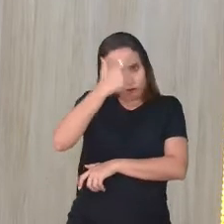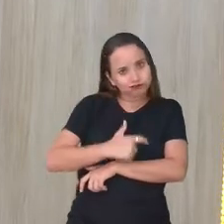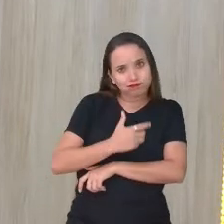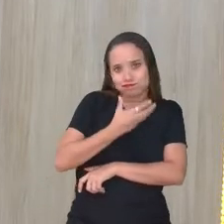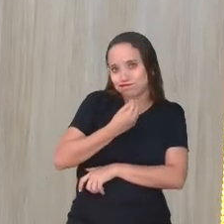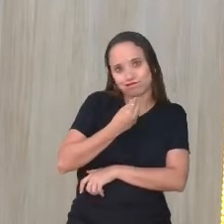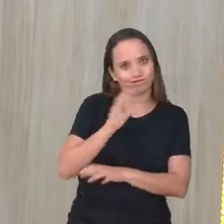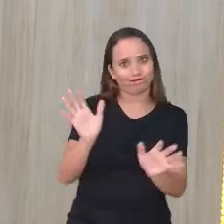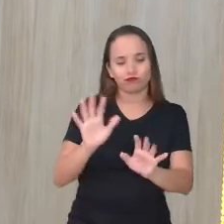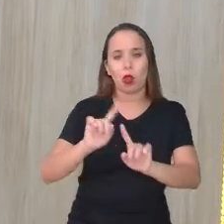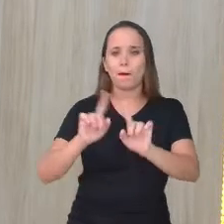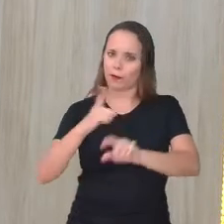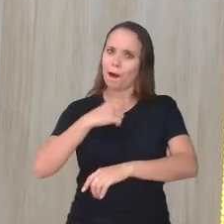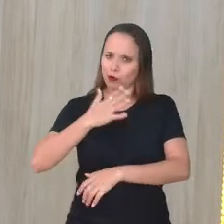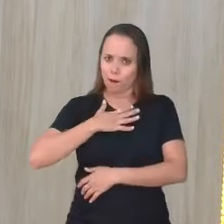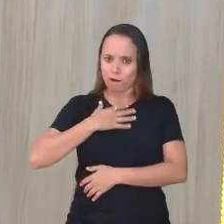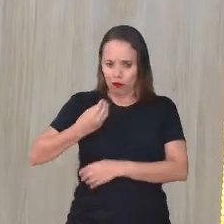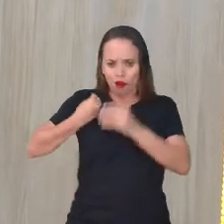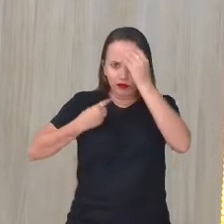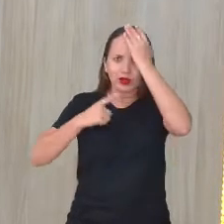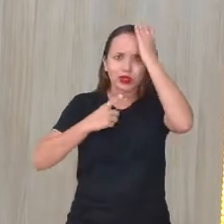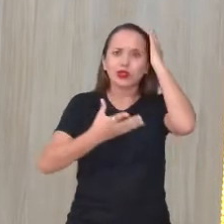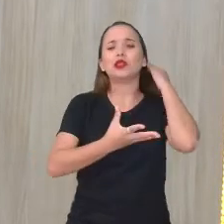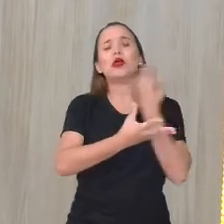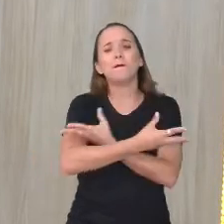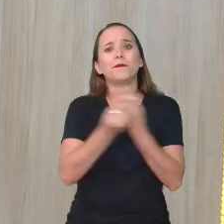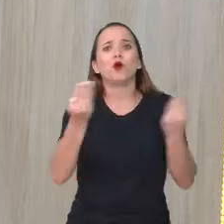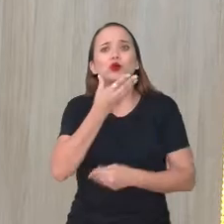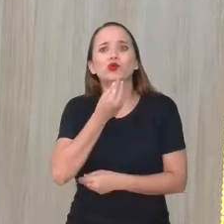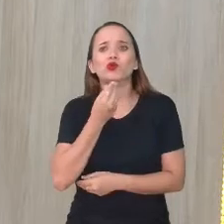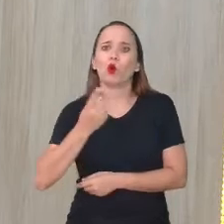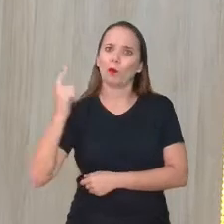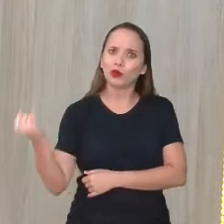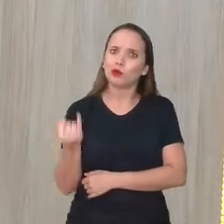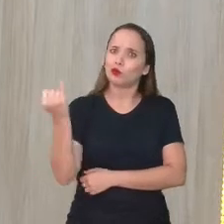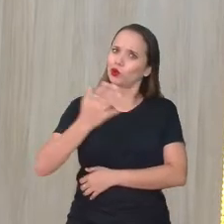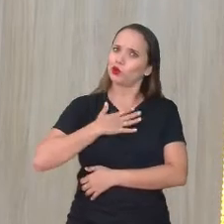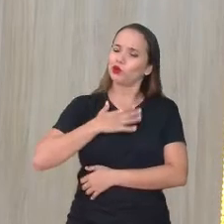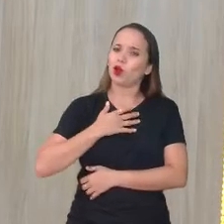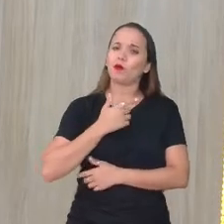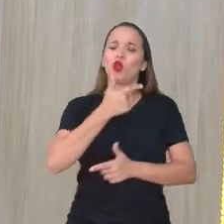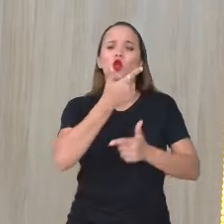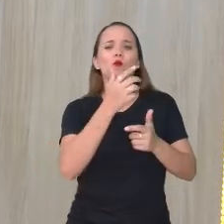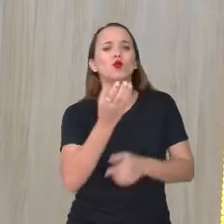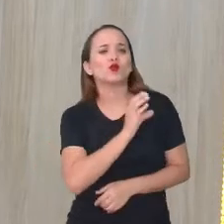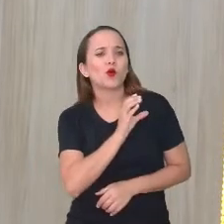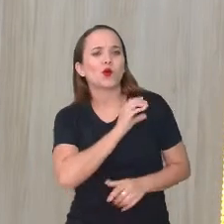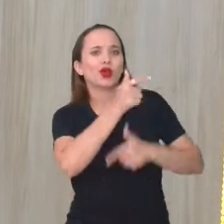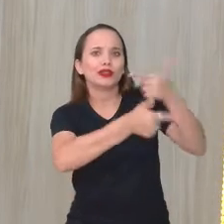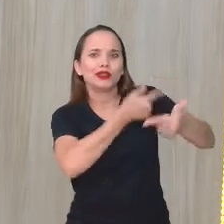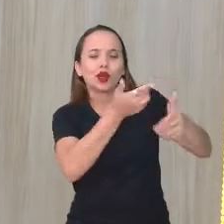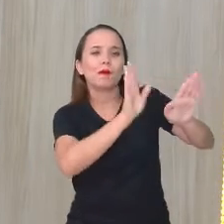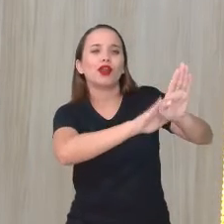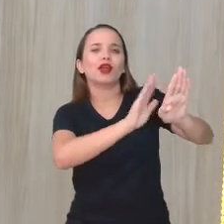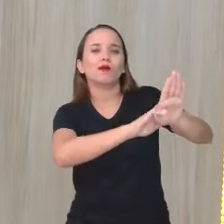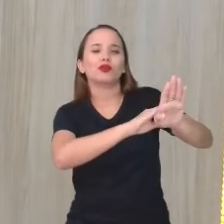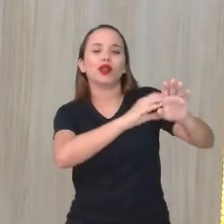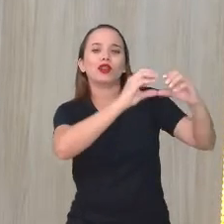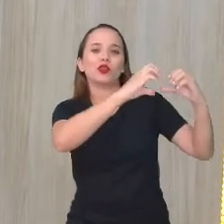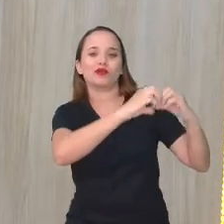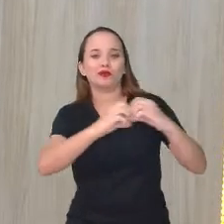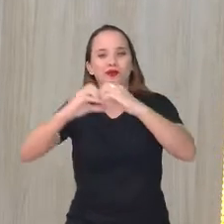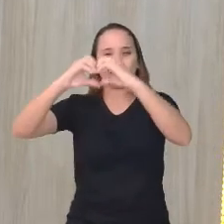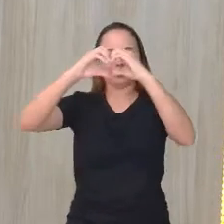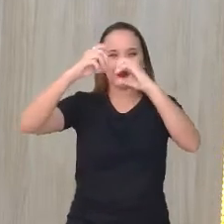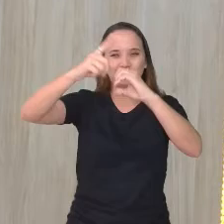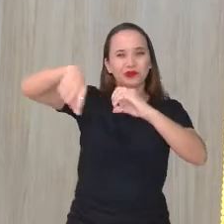que são importantes para mim. Meus colegas de trabalho que estão aqui por trás das câmeras, né? Nossos produtores, estão até mandando coração para